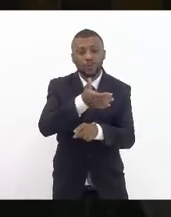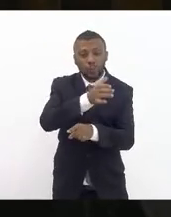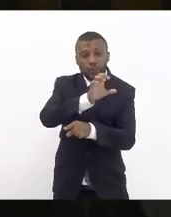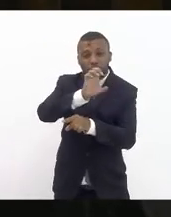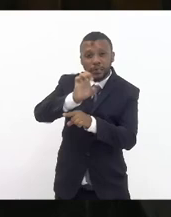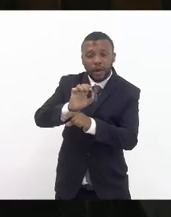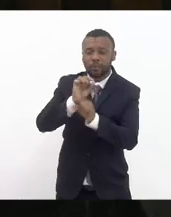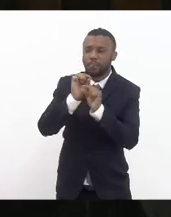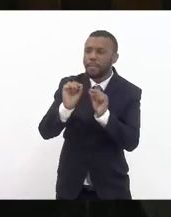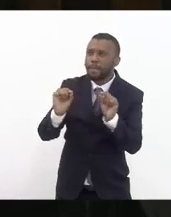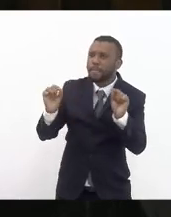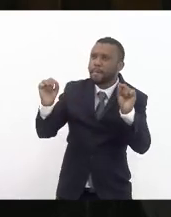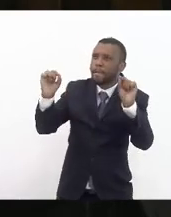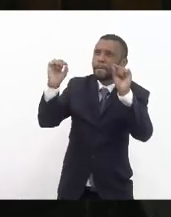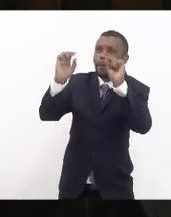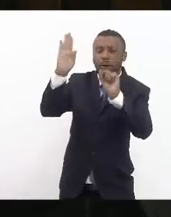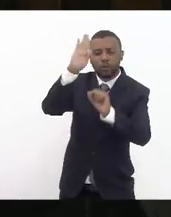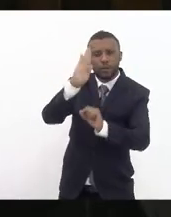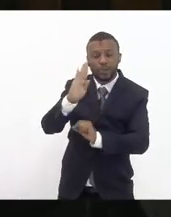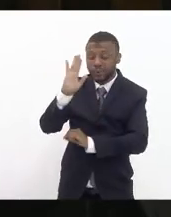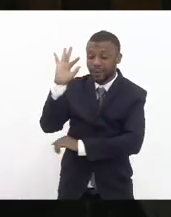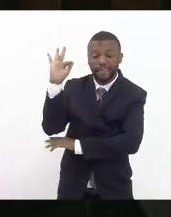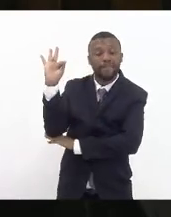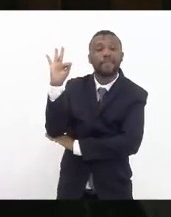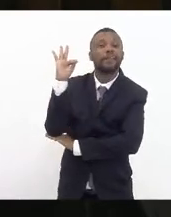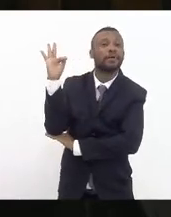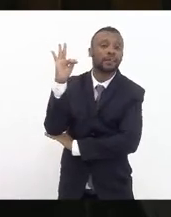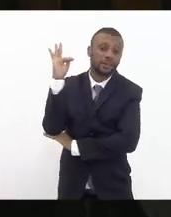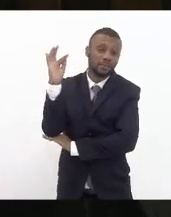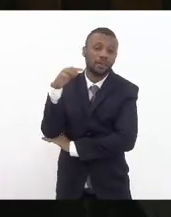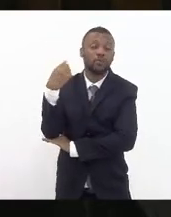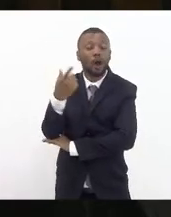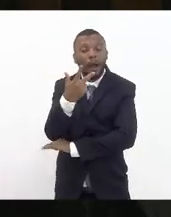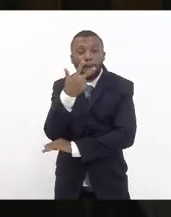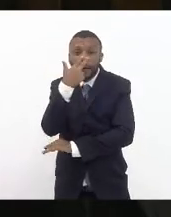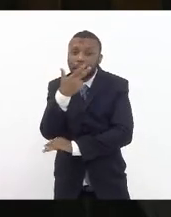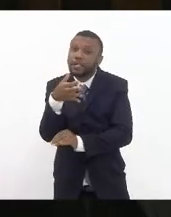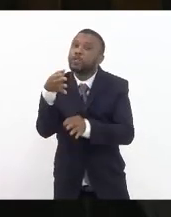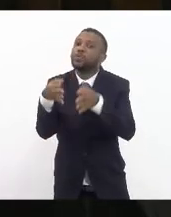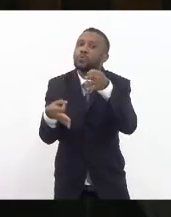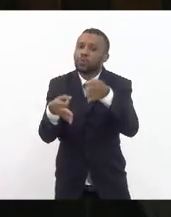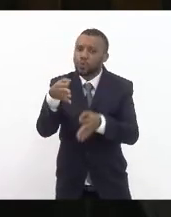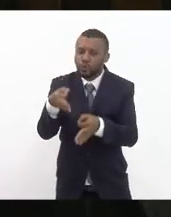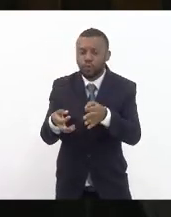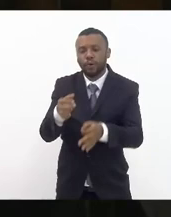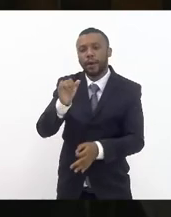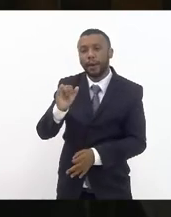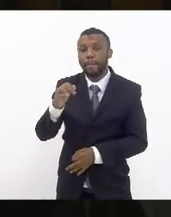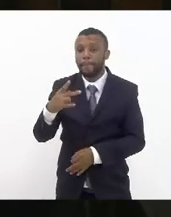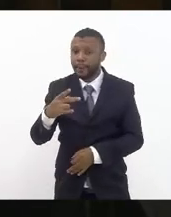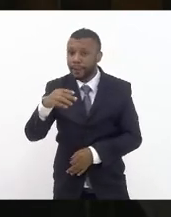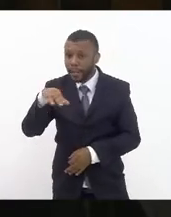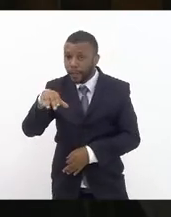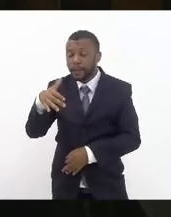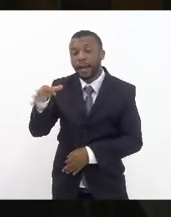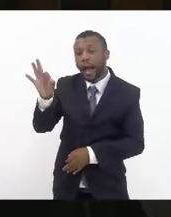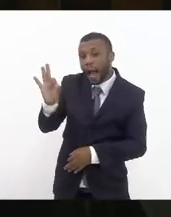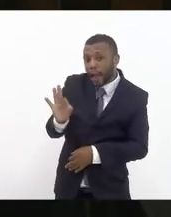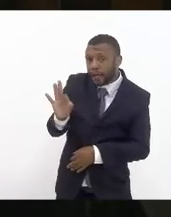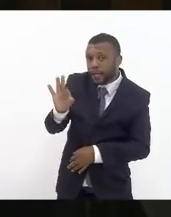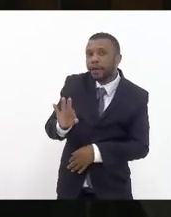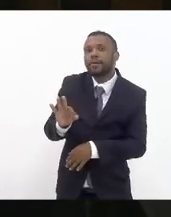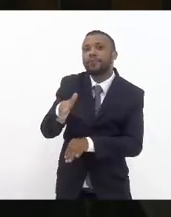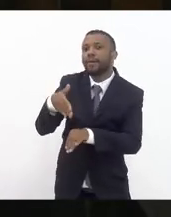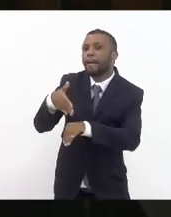é que nos parece justo que o IPM, Índice de Participação dos